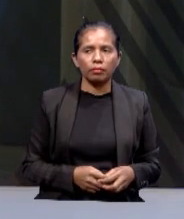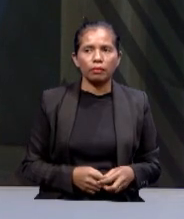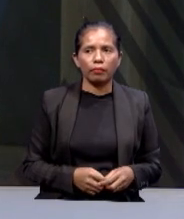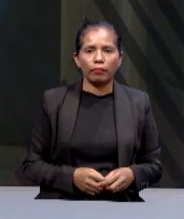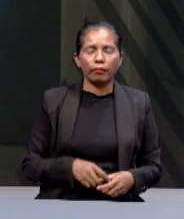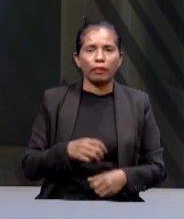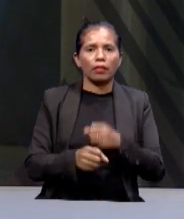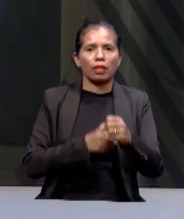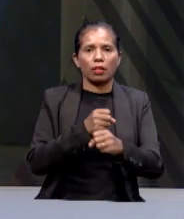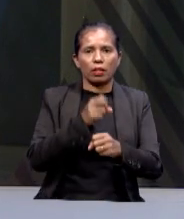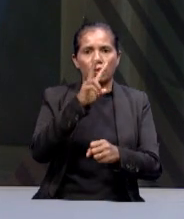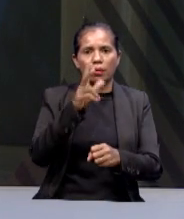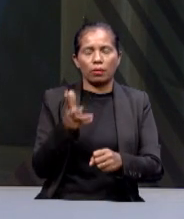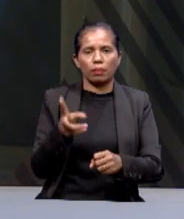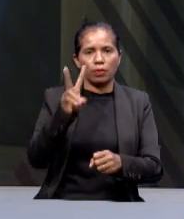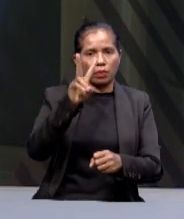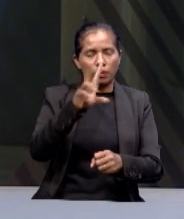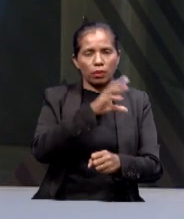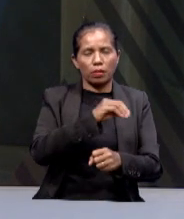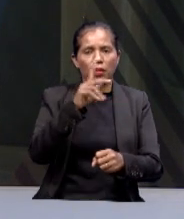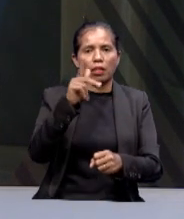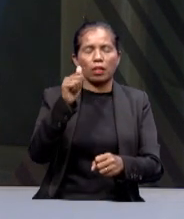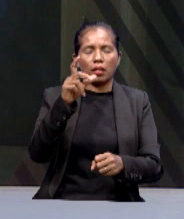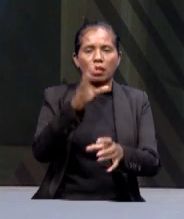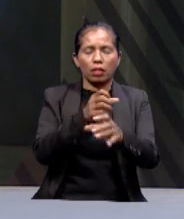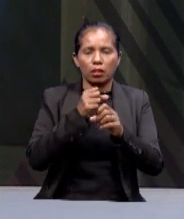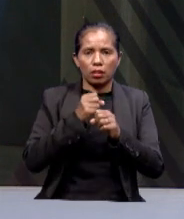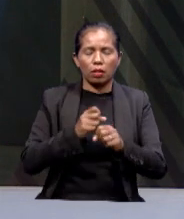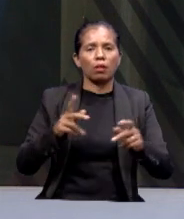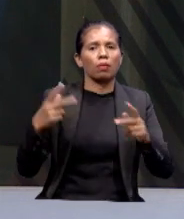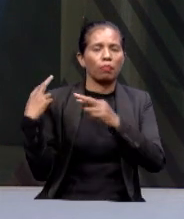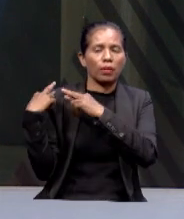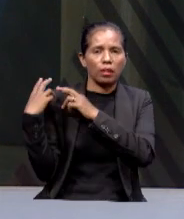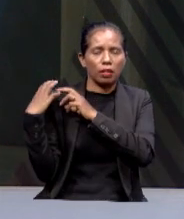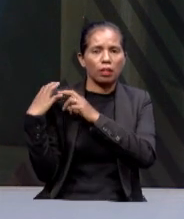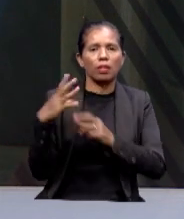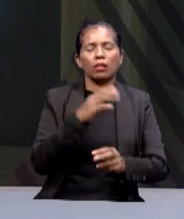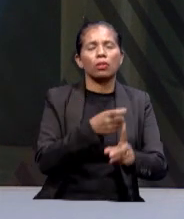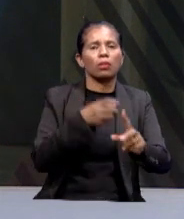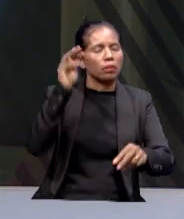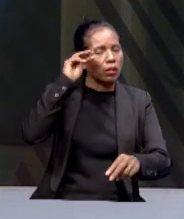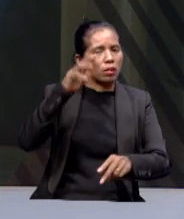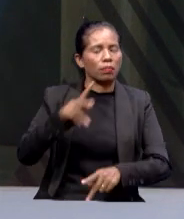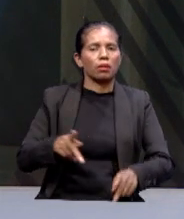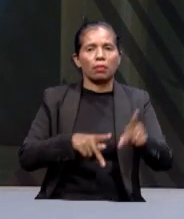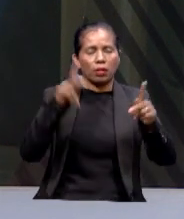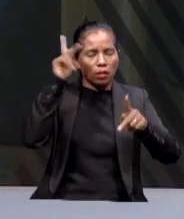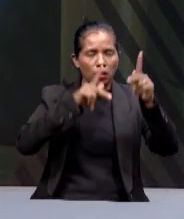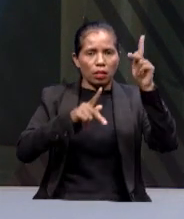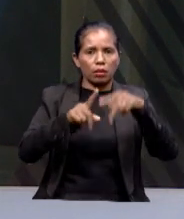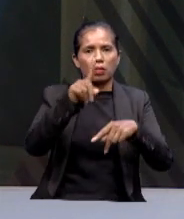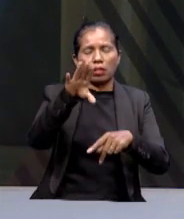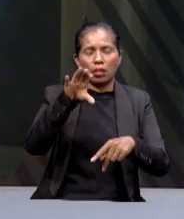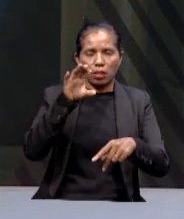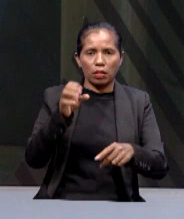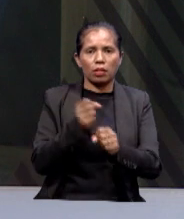Durante tinari un ruolo nulo resta in rua, caxi mu delegação competência do Ministério Público, ba caso ato sida resing, ho